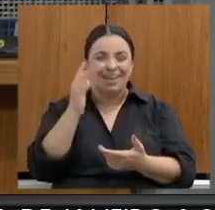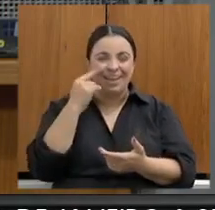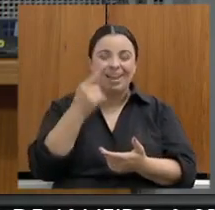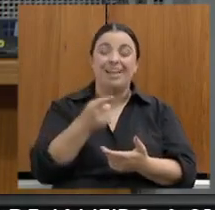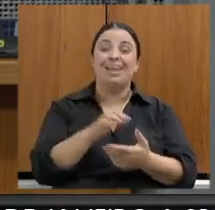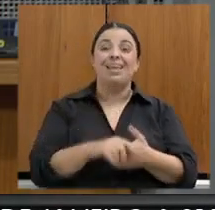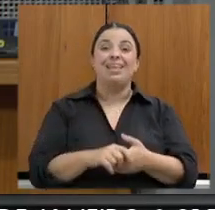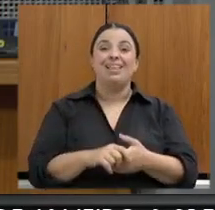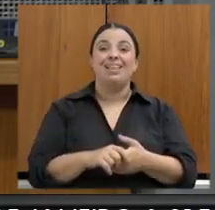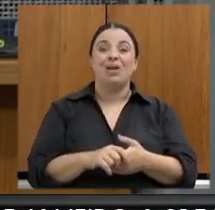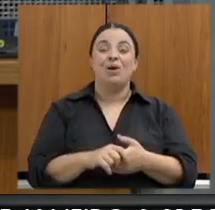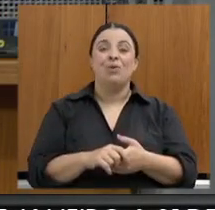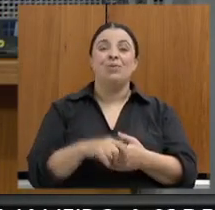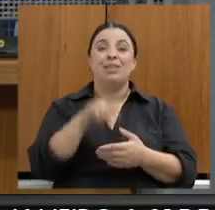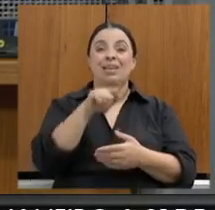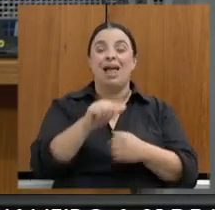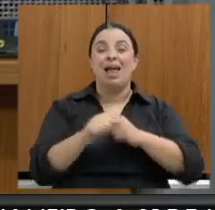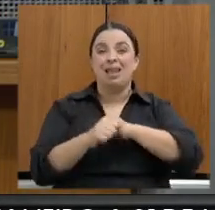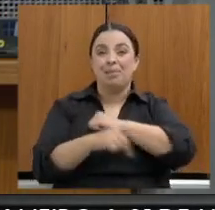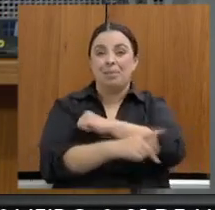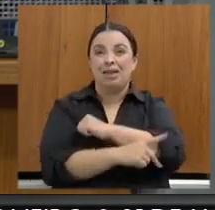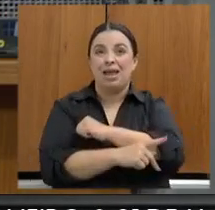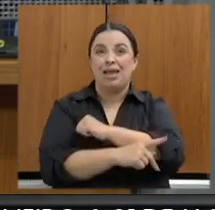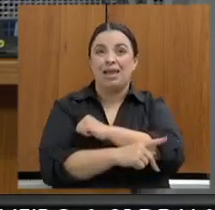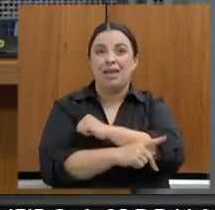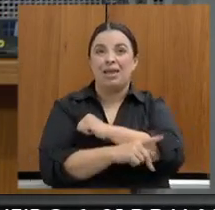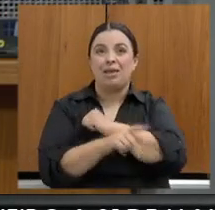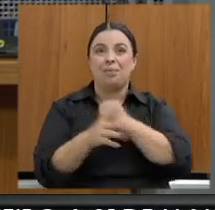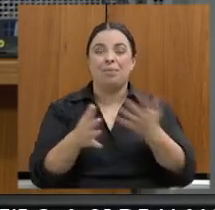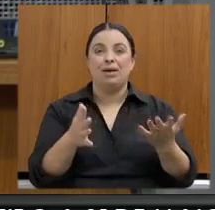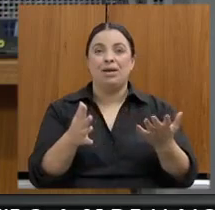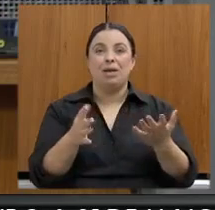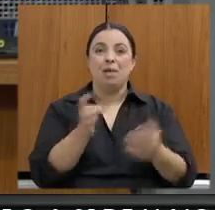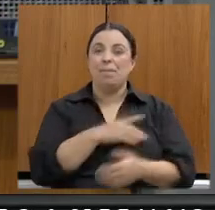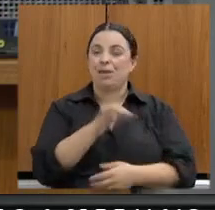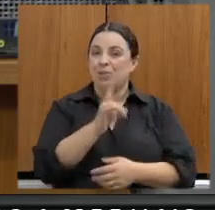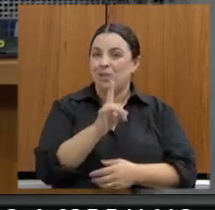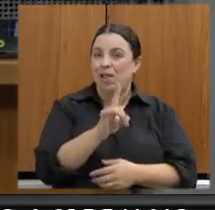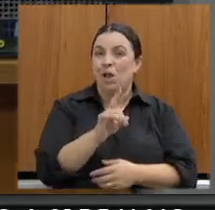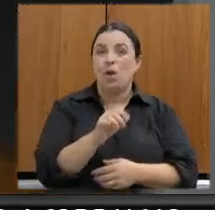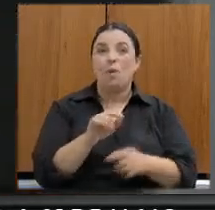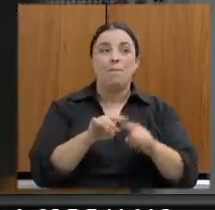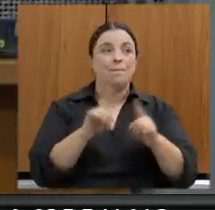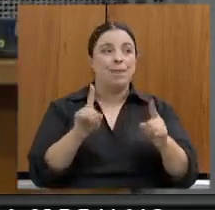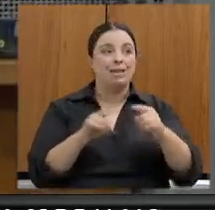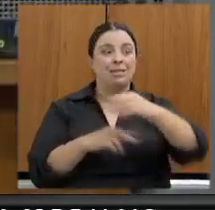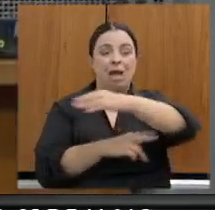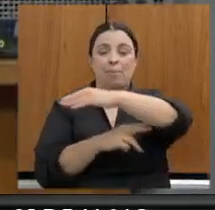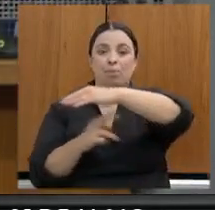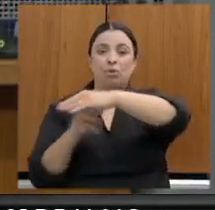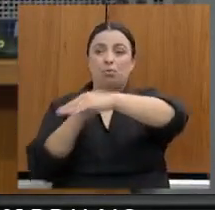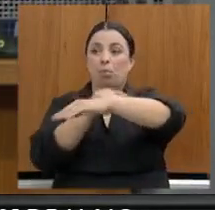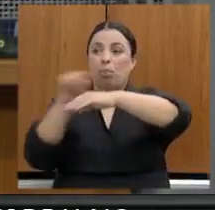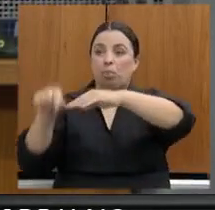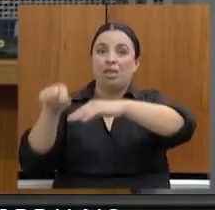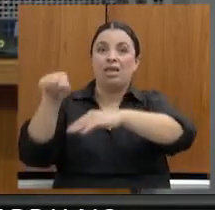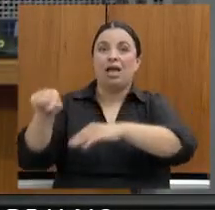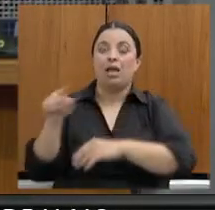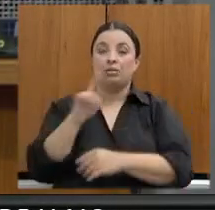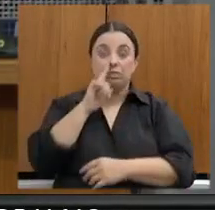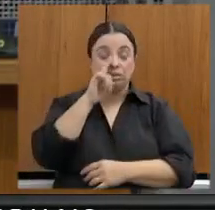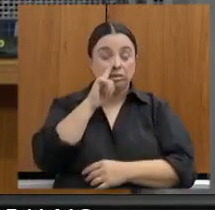do lado de Além Paraíba isso não tem muito medo não mas na ponte é só atravessar a ponte e eles estão em